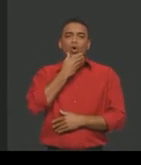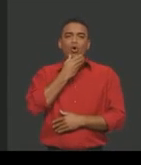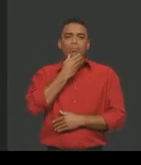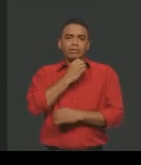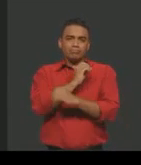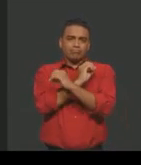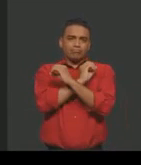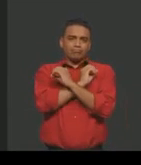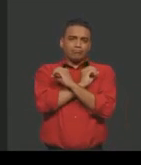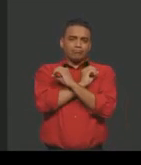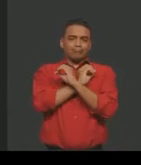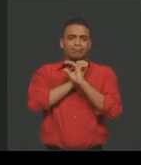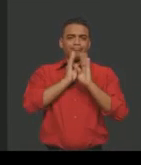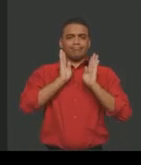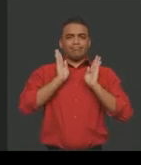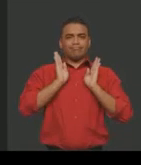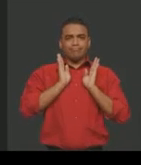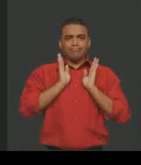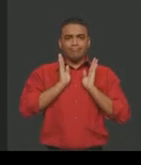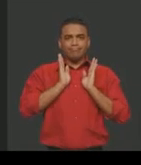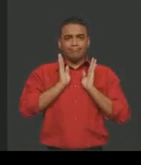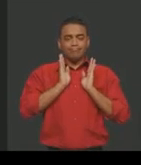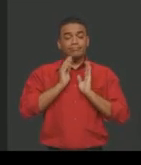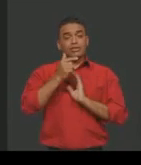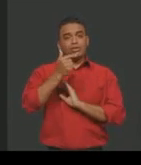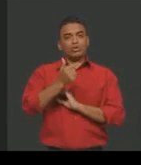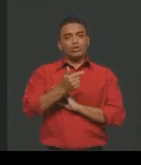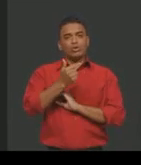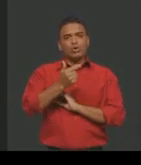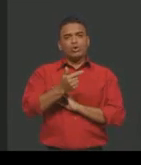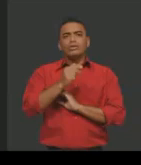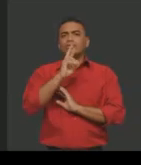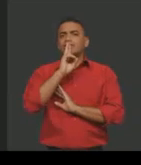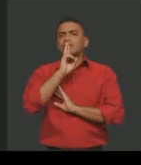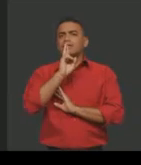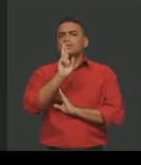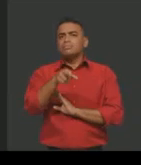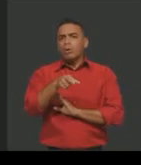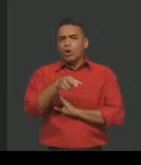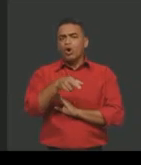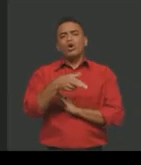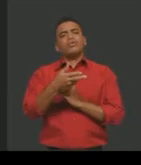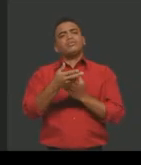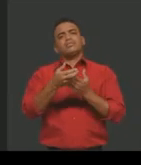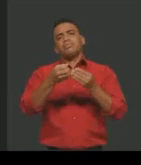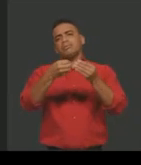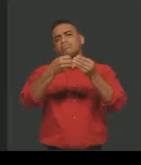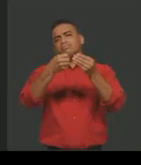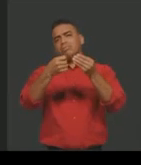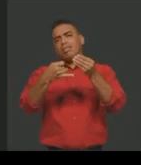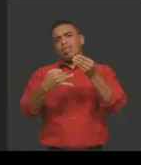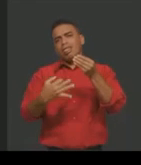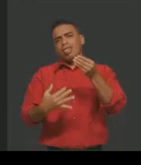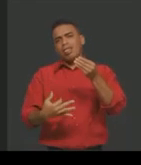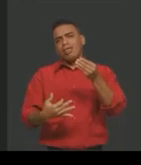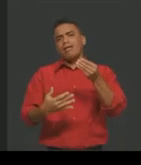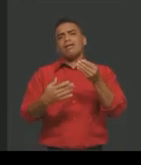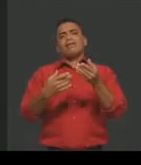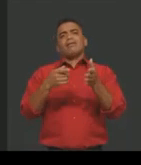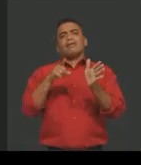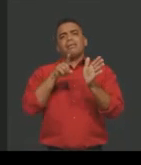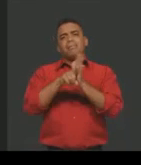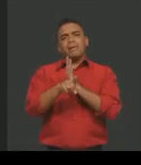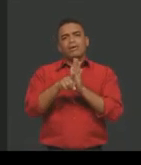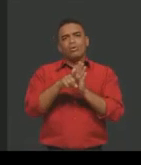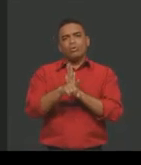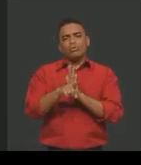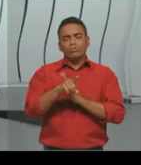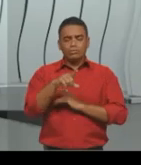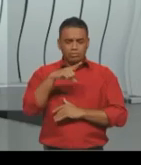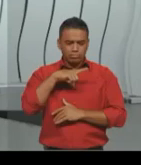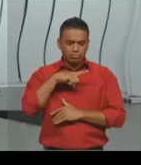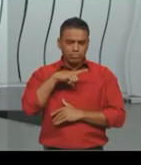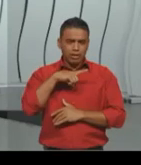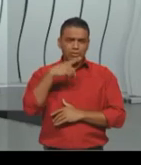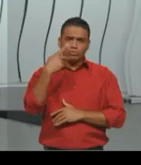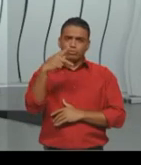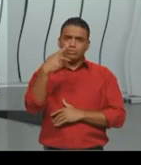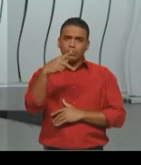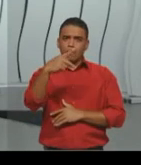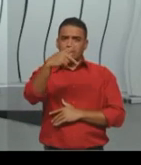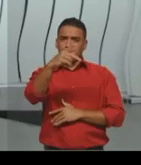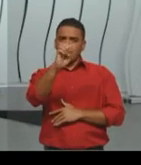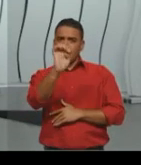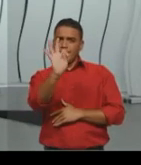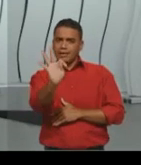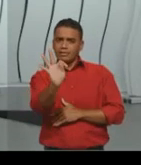Shakespeare. 2. Resposta e comentários sobre as perguntas que constam do PET. É bom